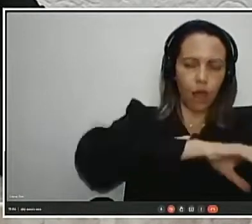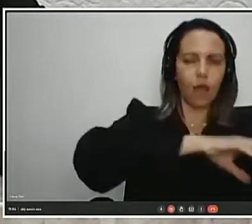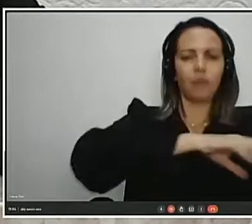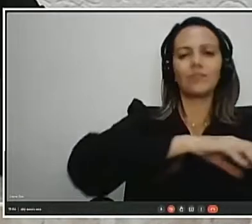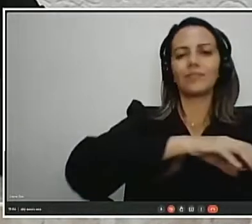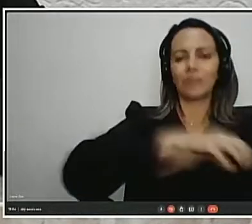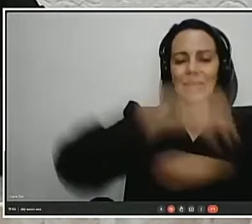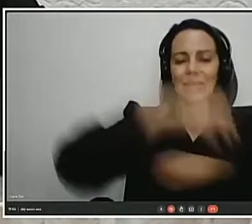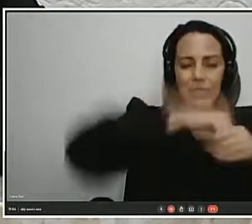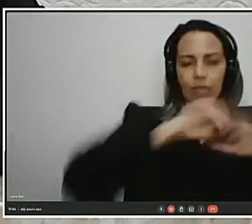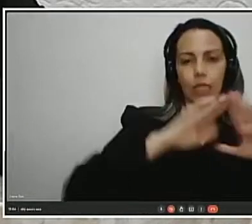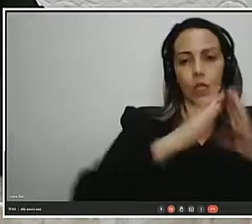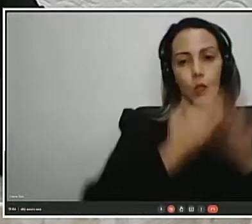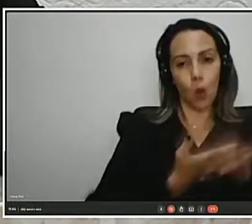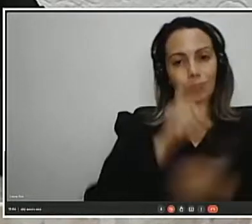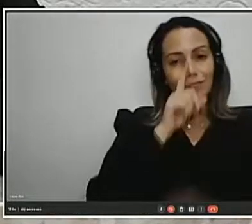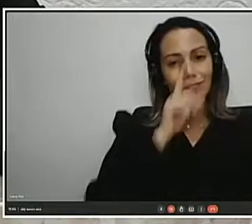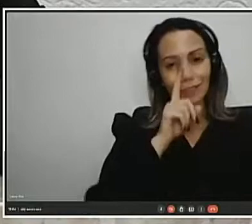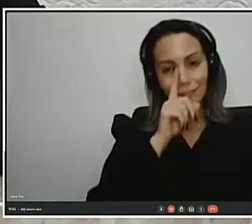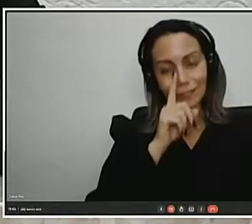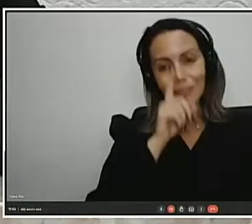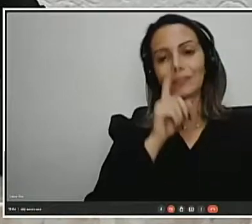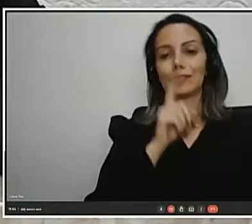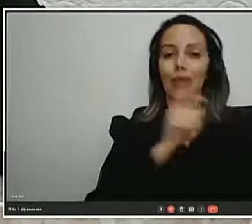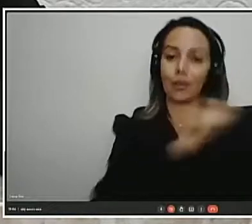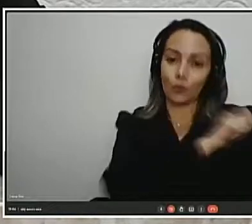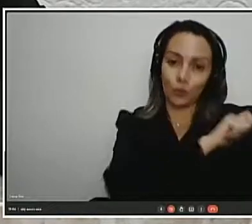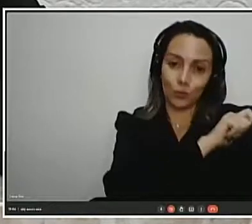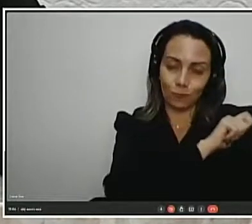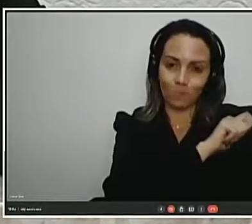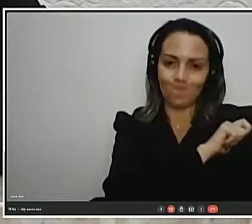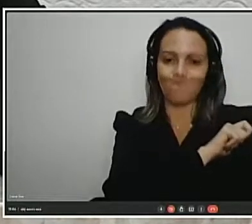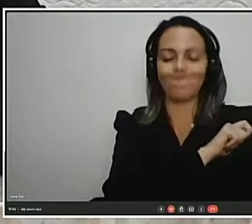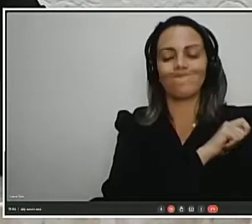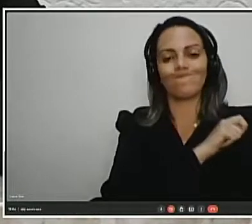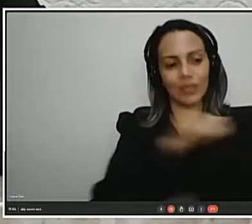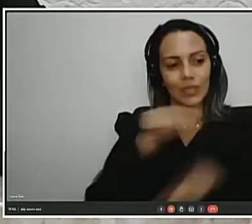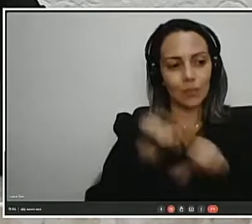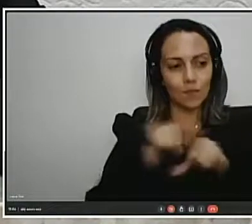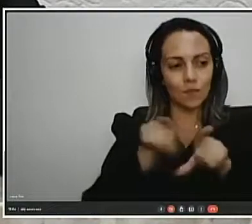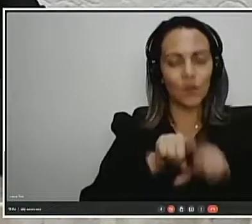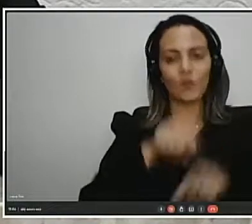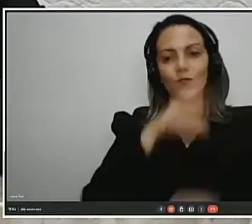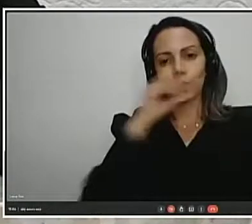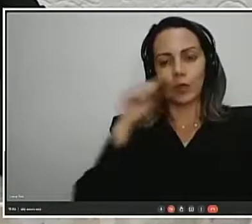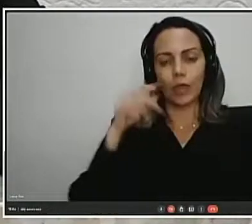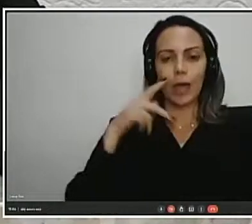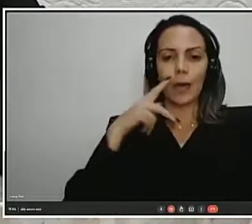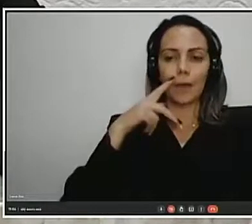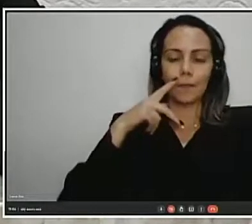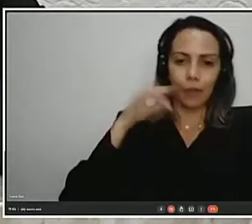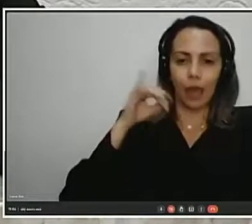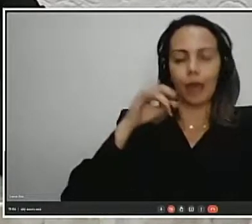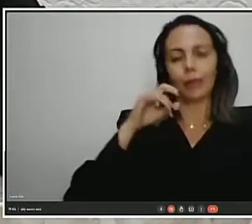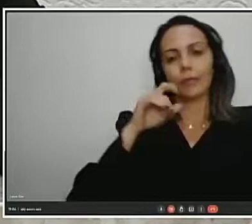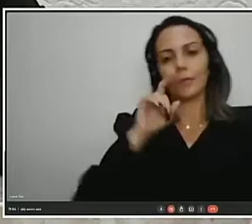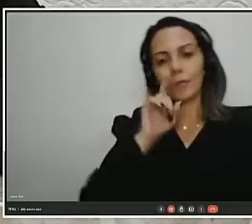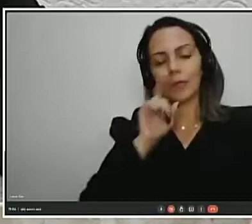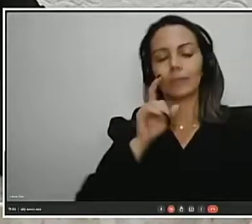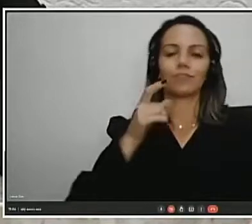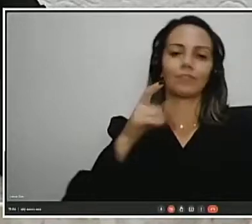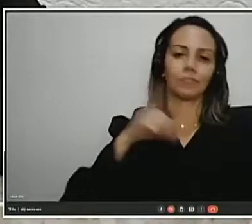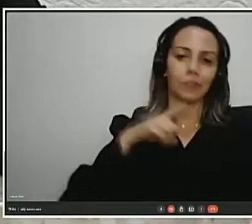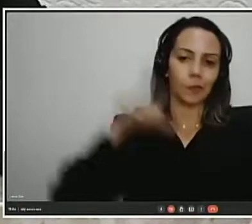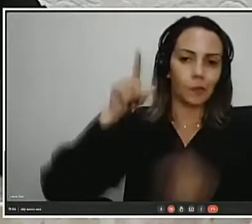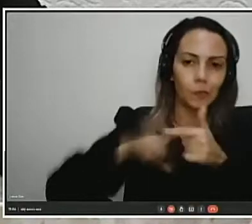risco a integridade física dos alunos, funcionários e pais. Por isso, se faz necessário, de forma urgente, a intervenção por